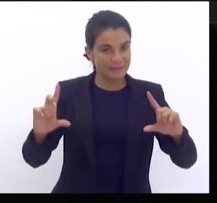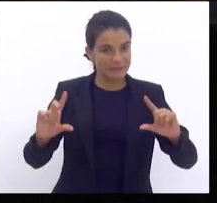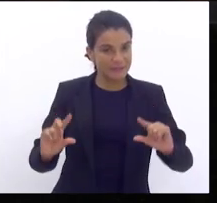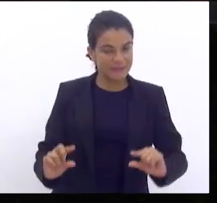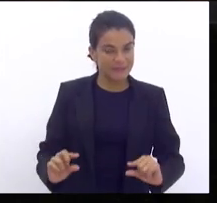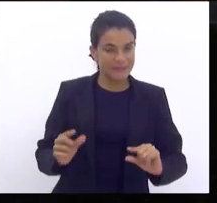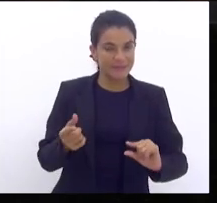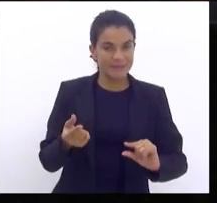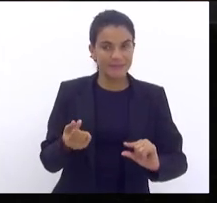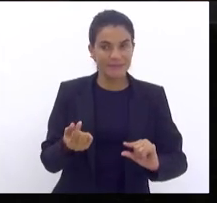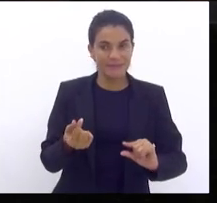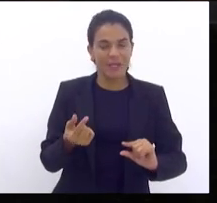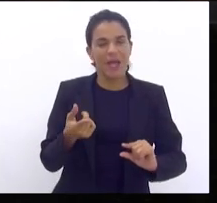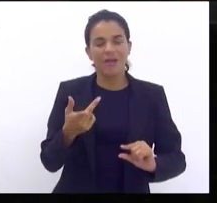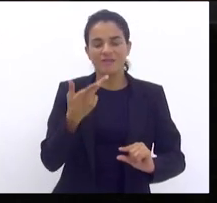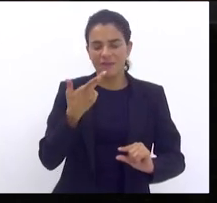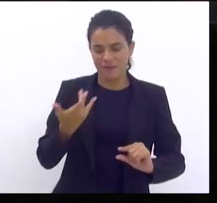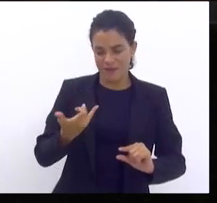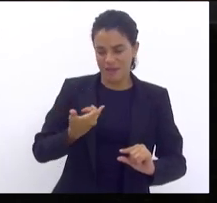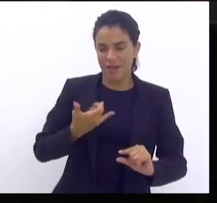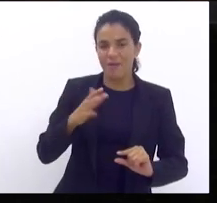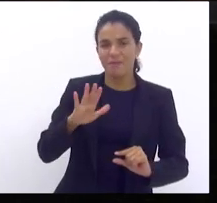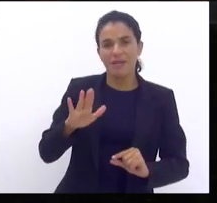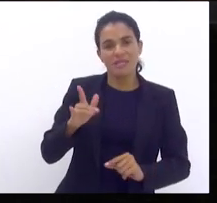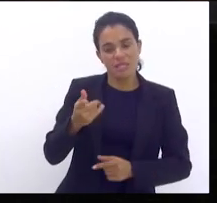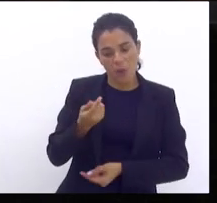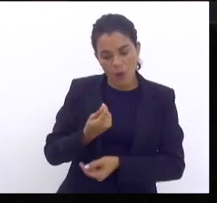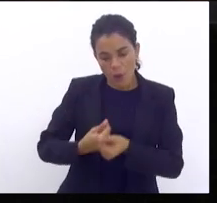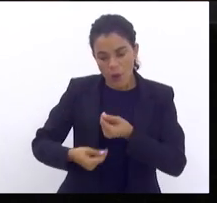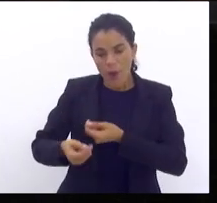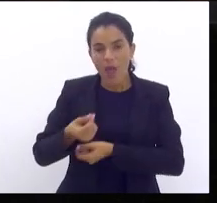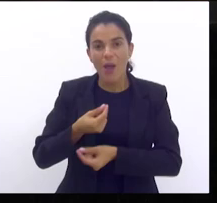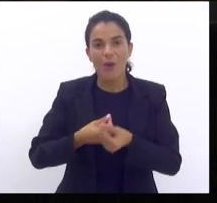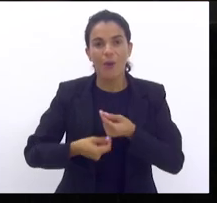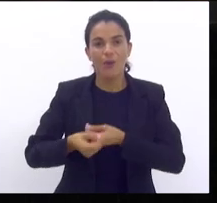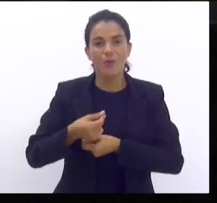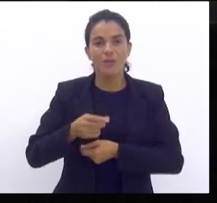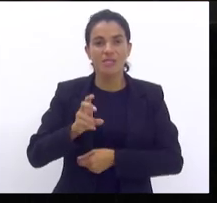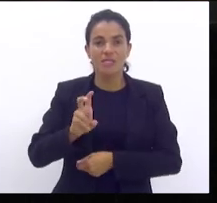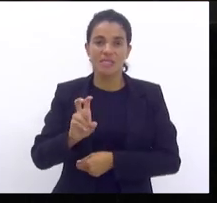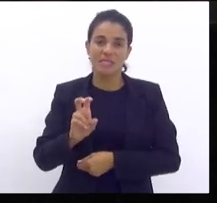180 vai me dizer assim mas é uma economia de somente